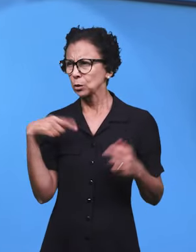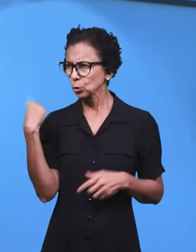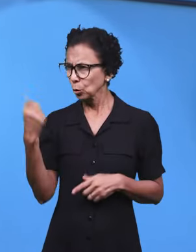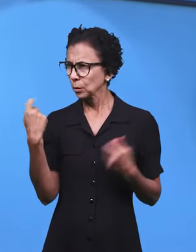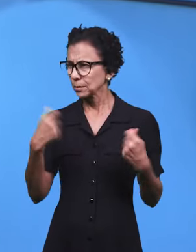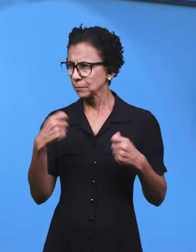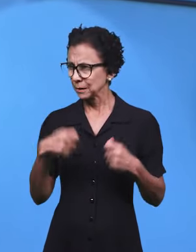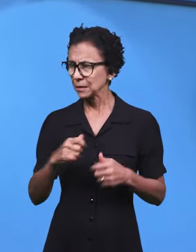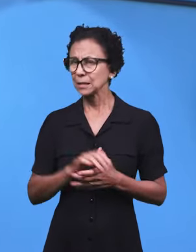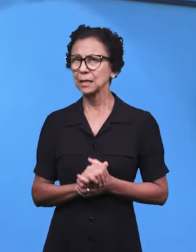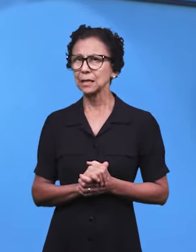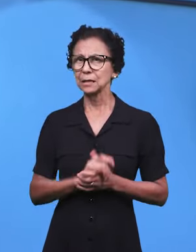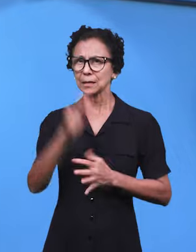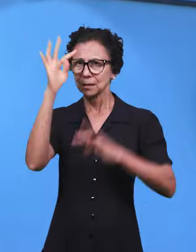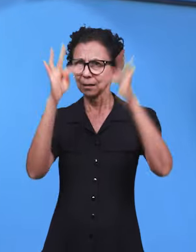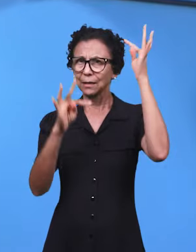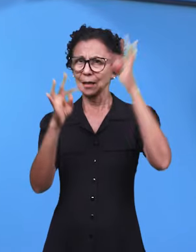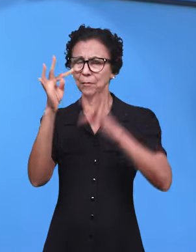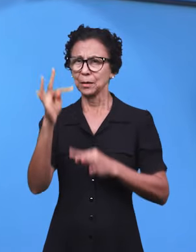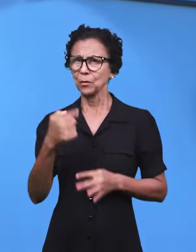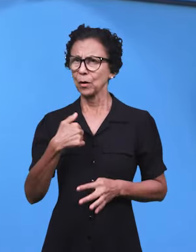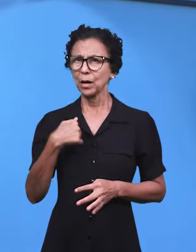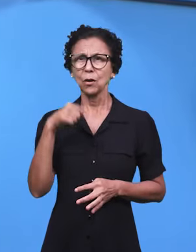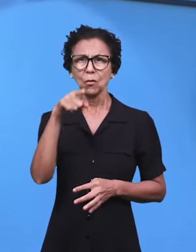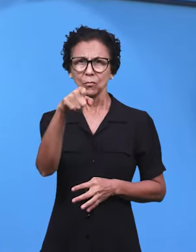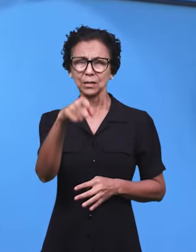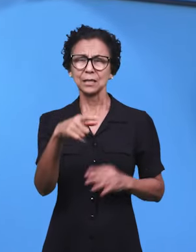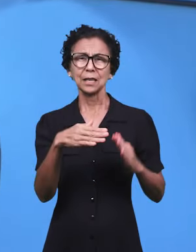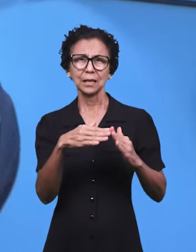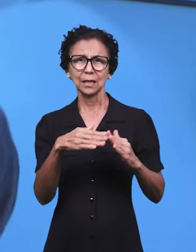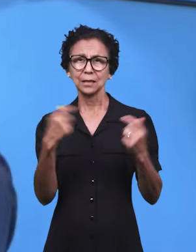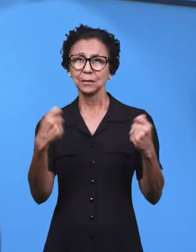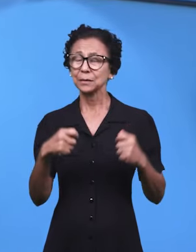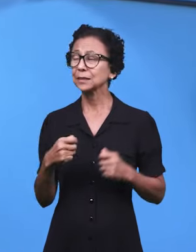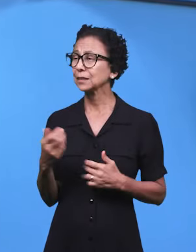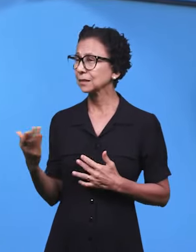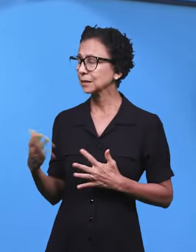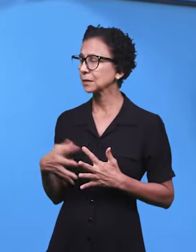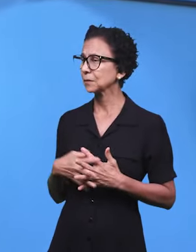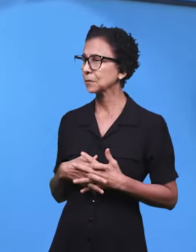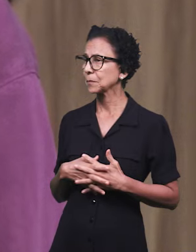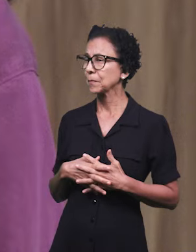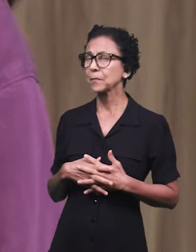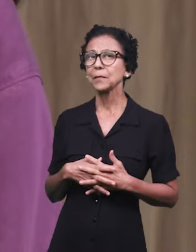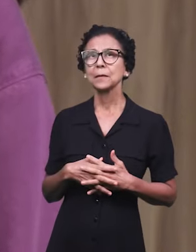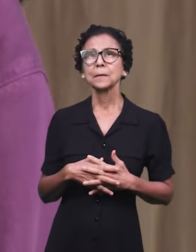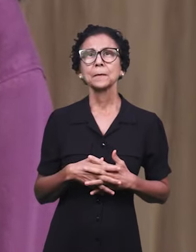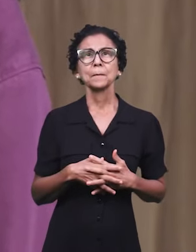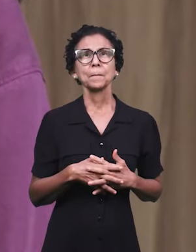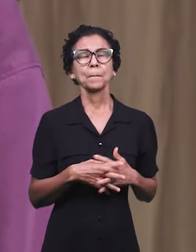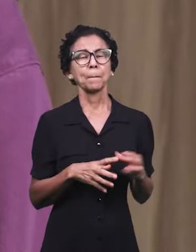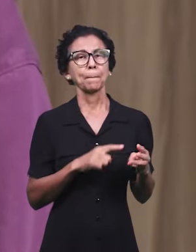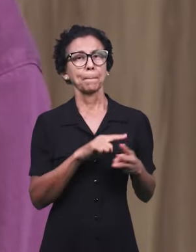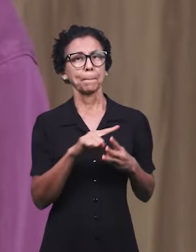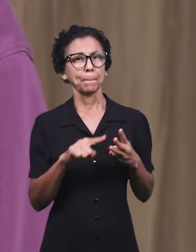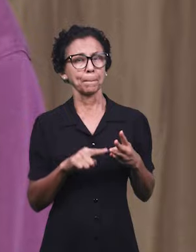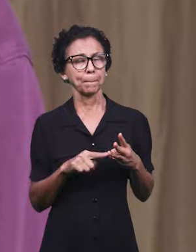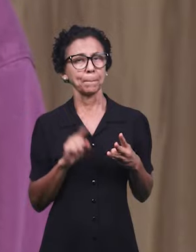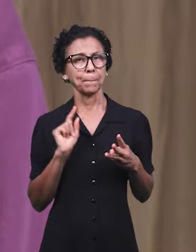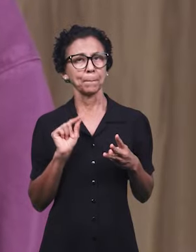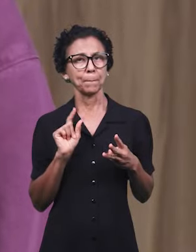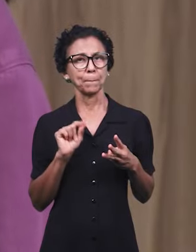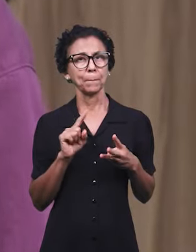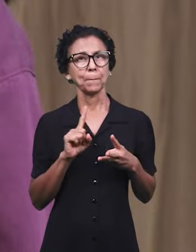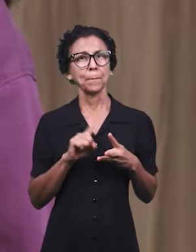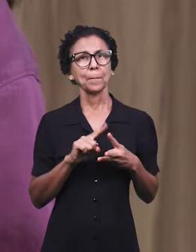terapia? Eu preciso de terapia? Você que está em casa precisa de terapia? Qual é a recomendação, doutora? Bom, nós temos três cenários,